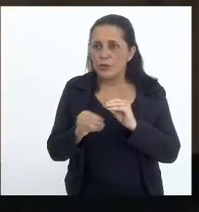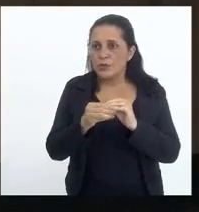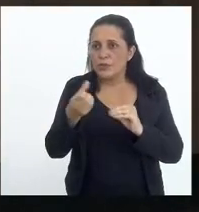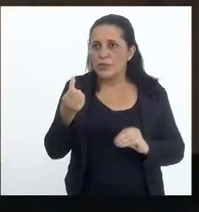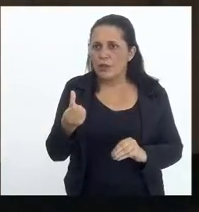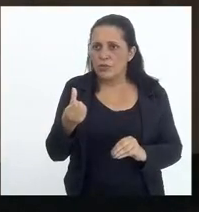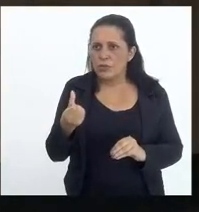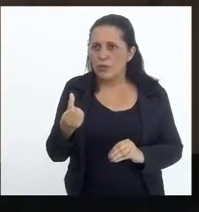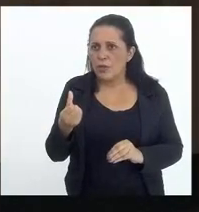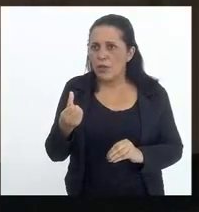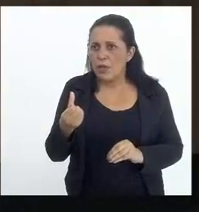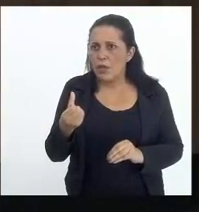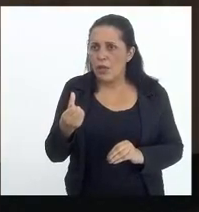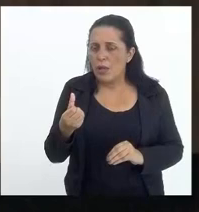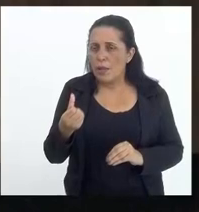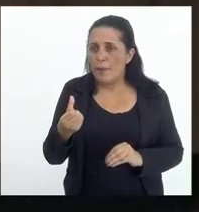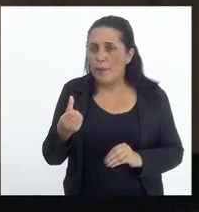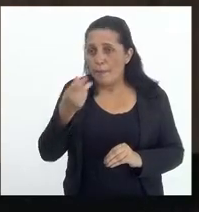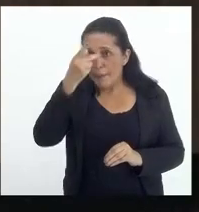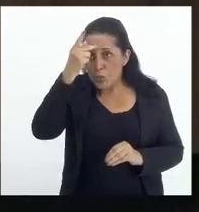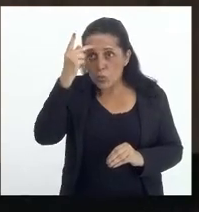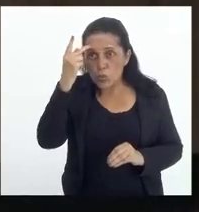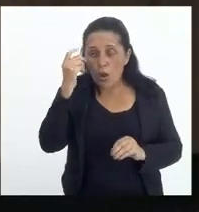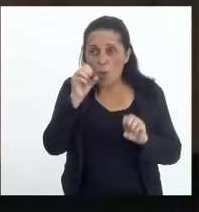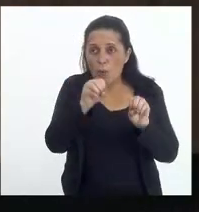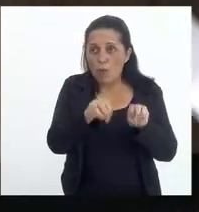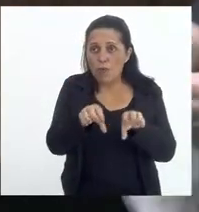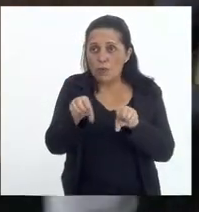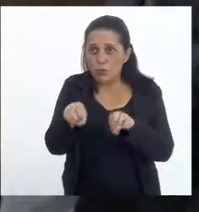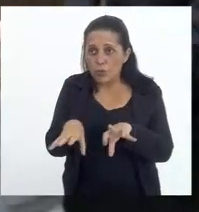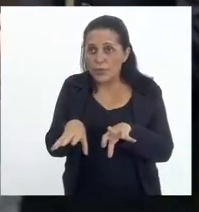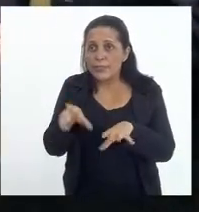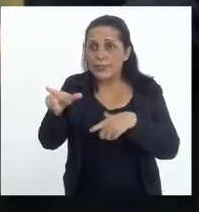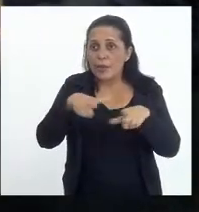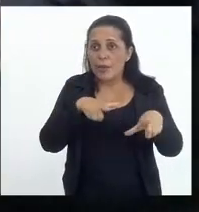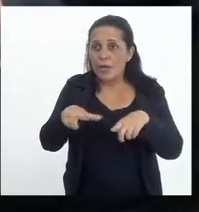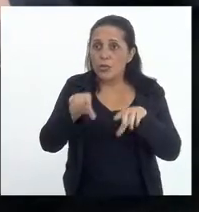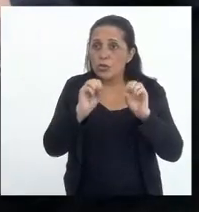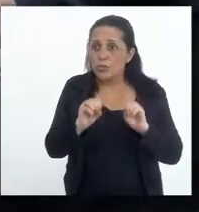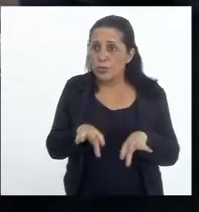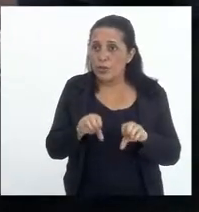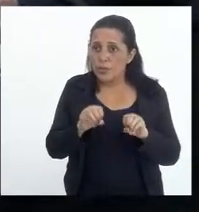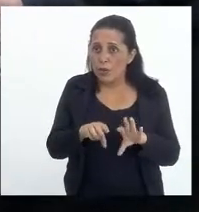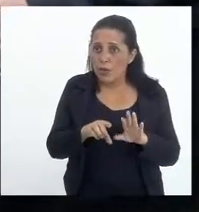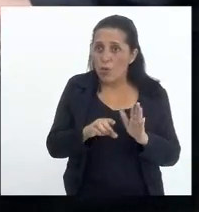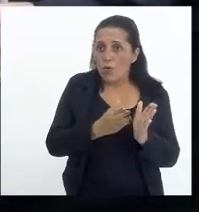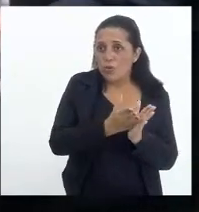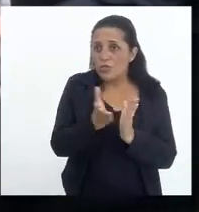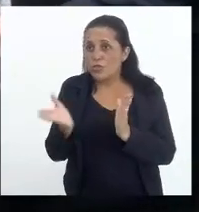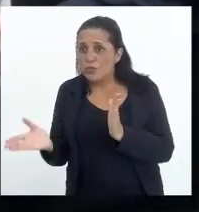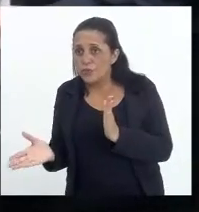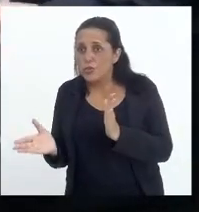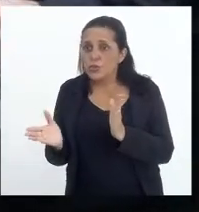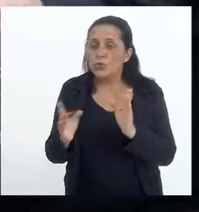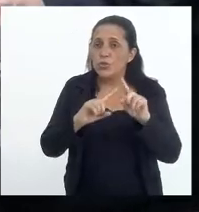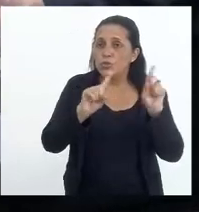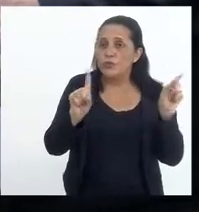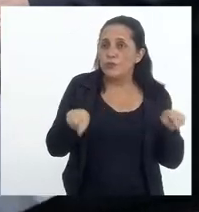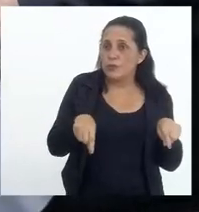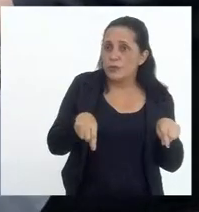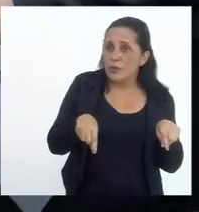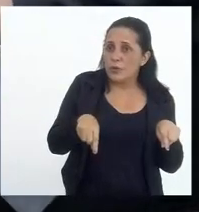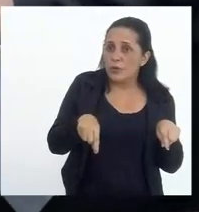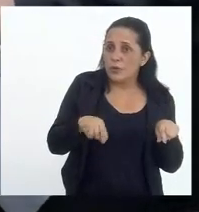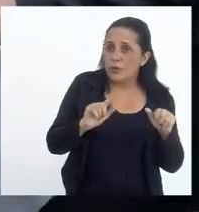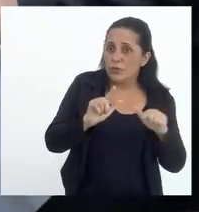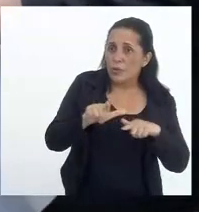deputado Márcio, pessoal docente e demais trabalhadores da educação, quando em desvio de função para exercer atividade alheia à manutenção e desenvolvimento do ensino.